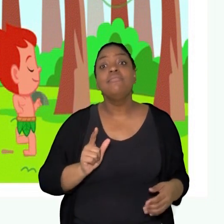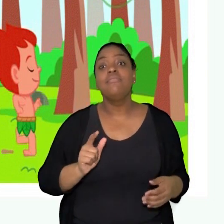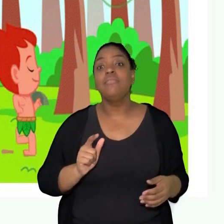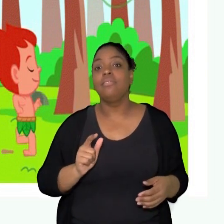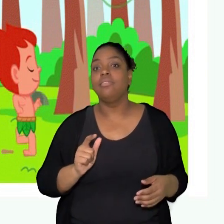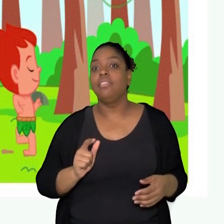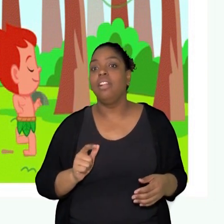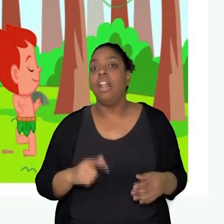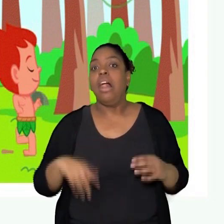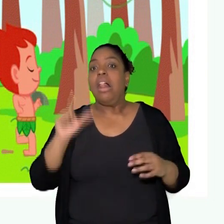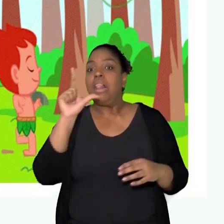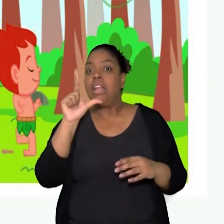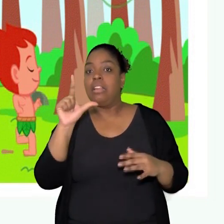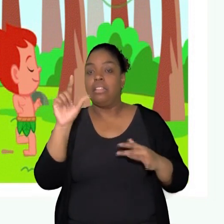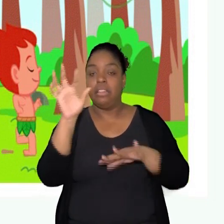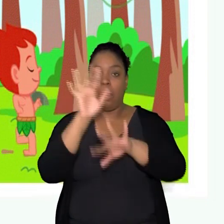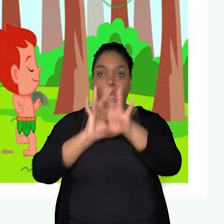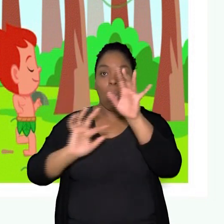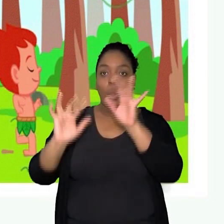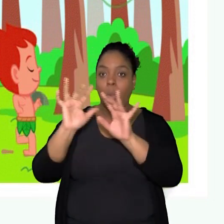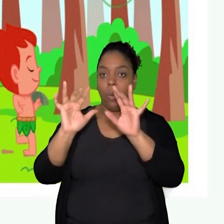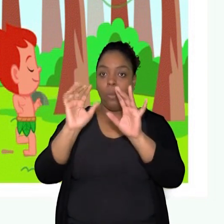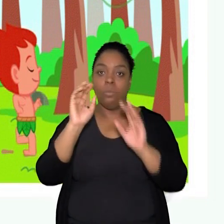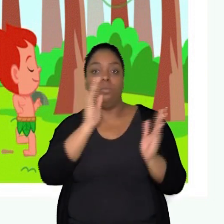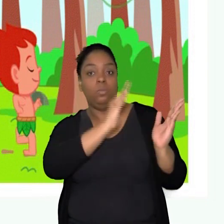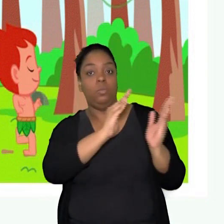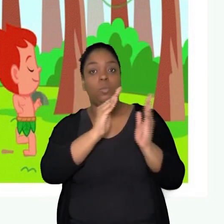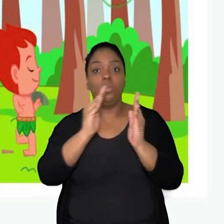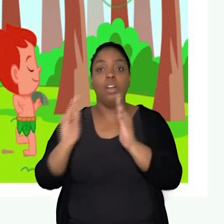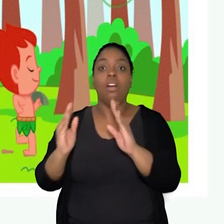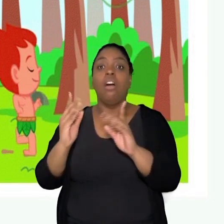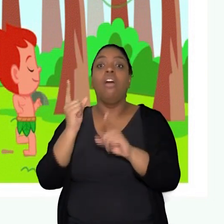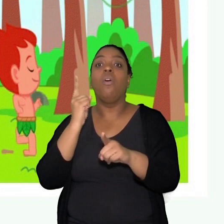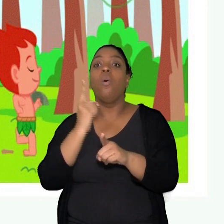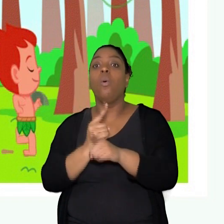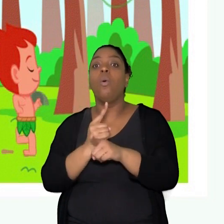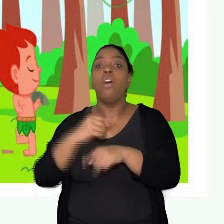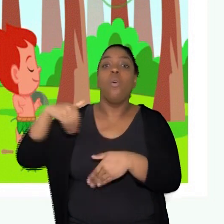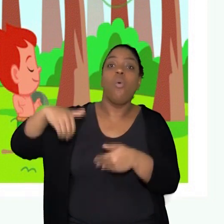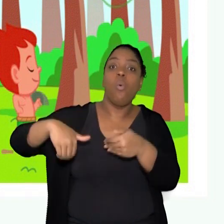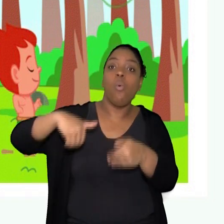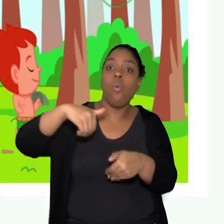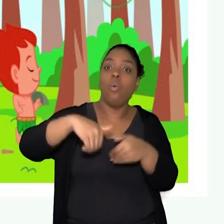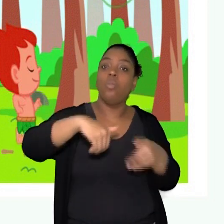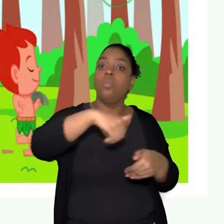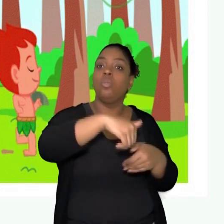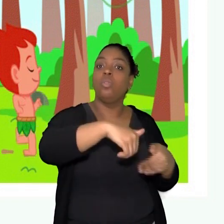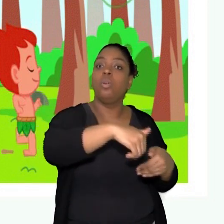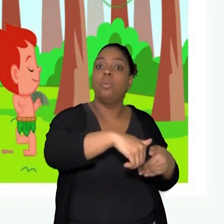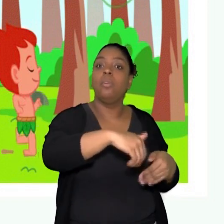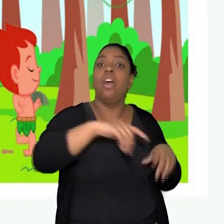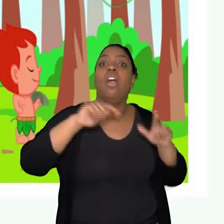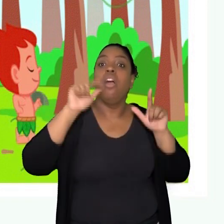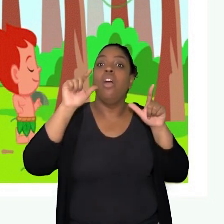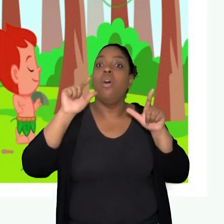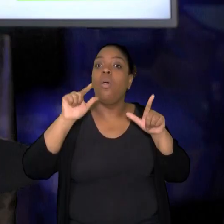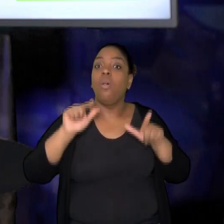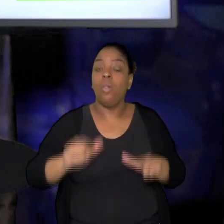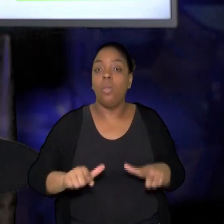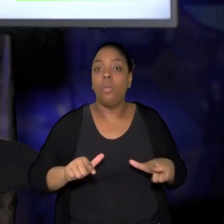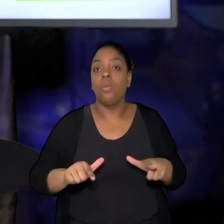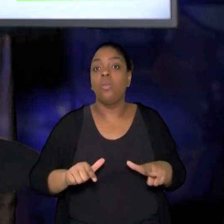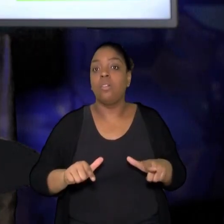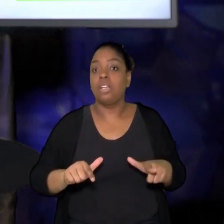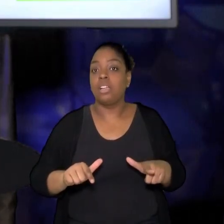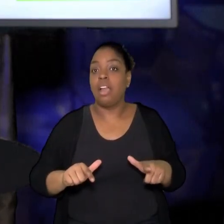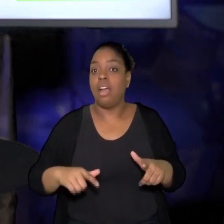Desembaralhe as letras e descubra em que lugar o Curupira faz os seus inimigos se perderem.